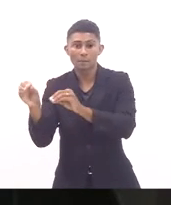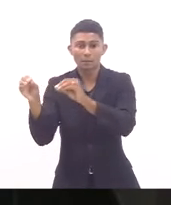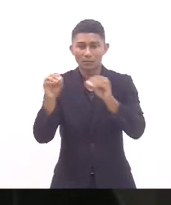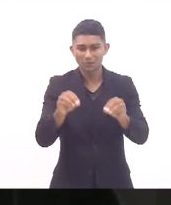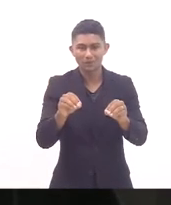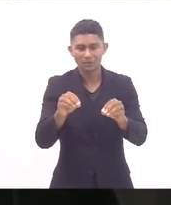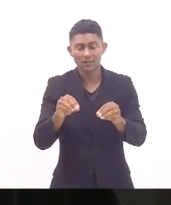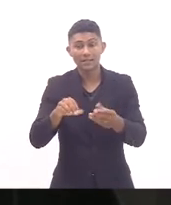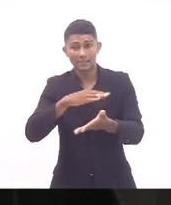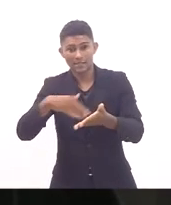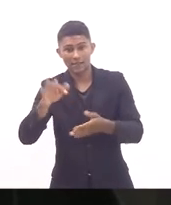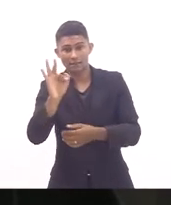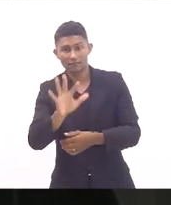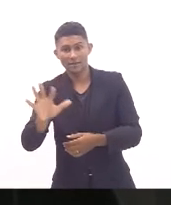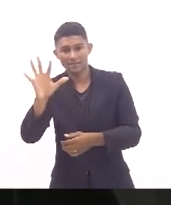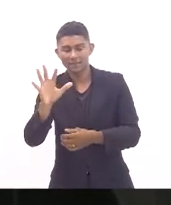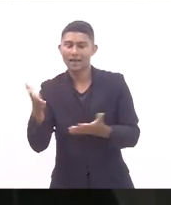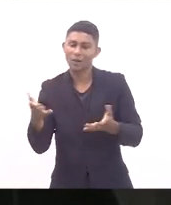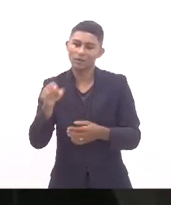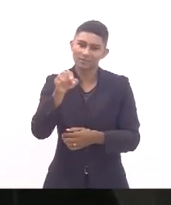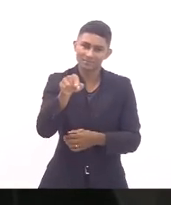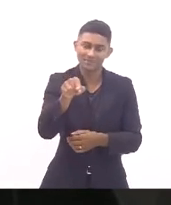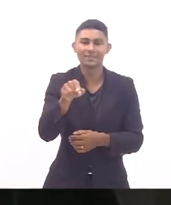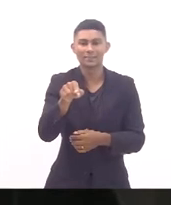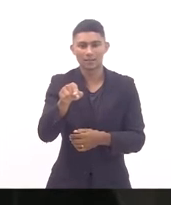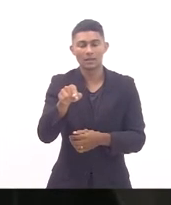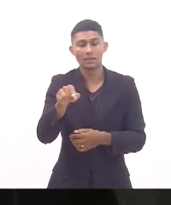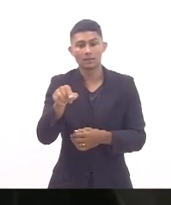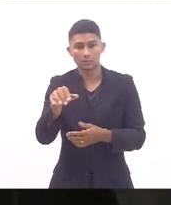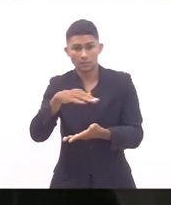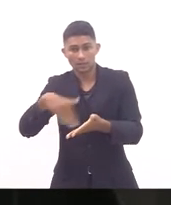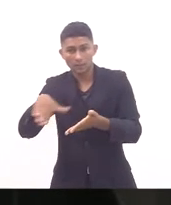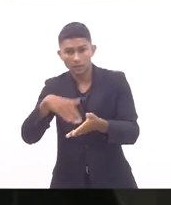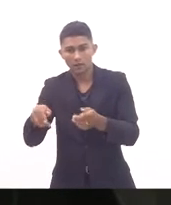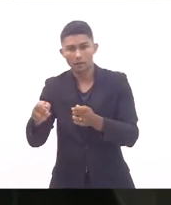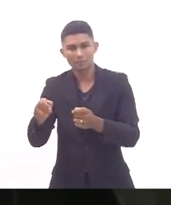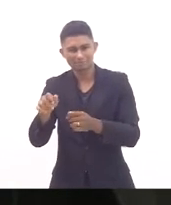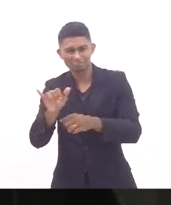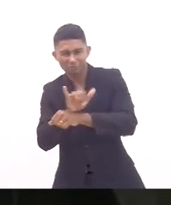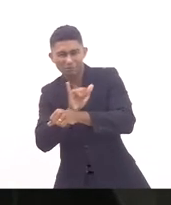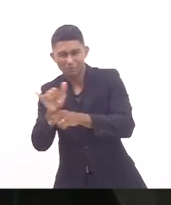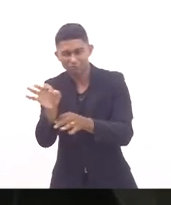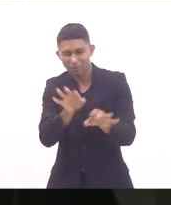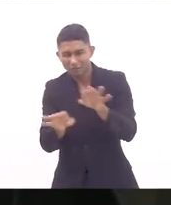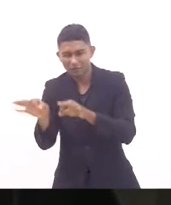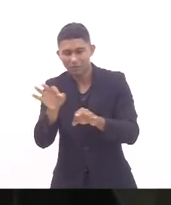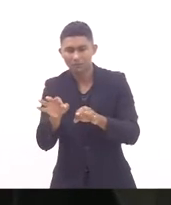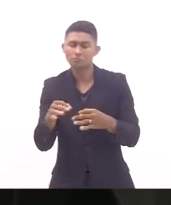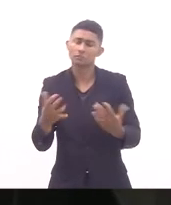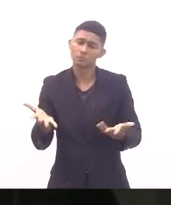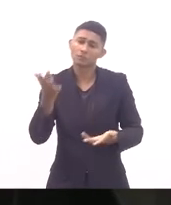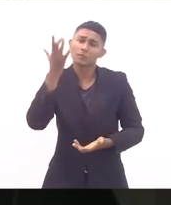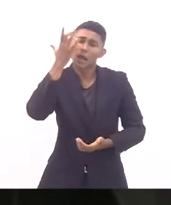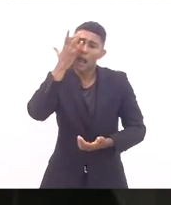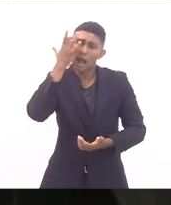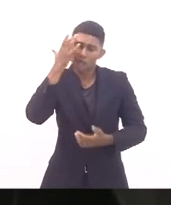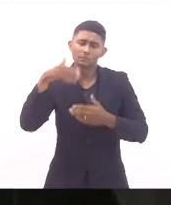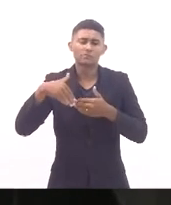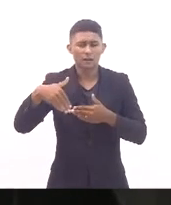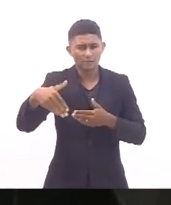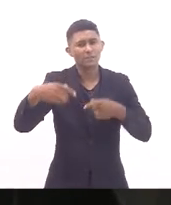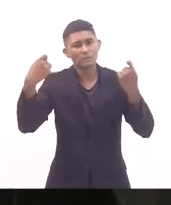secretaria de planejamento acompanhando o secretário Nelson Rocha acho que de fato é um desenho que embora ainda mereça